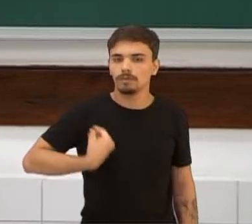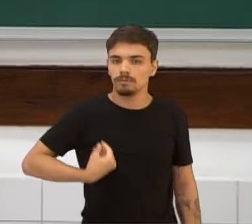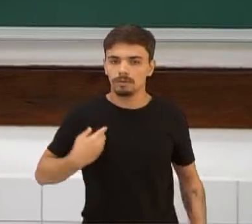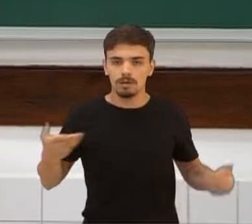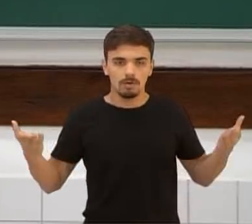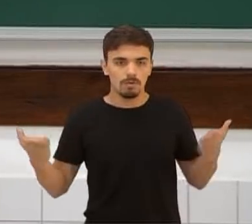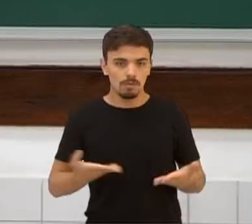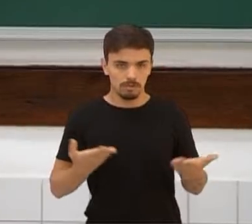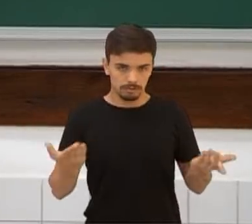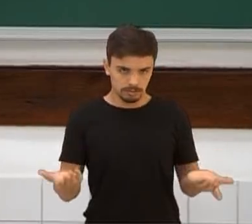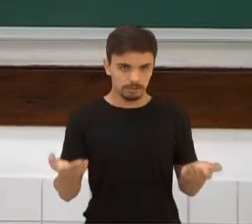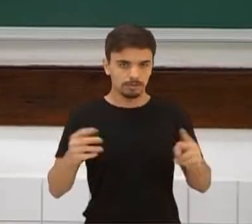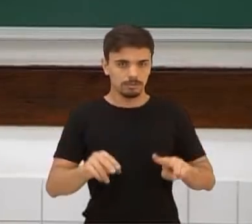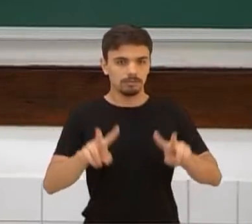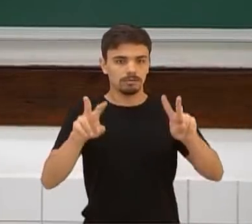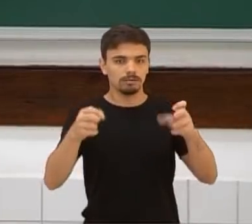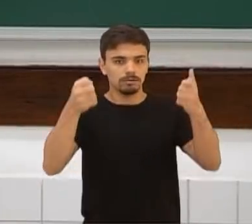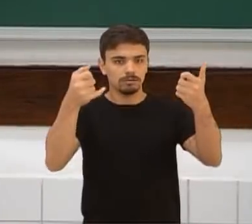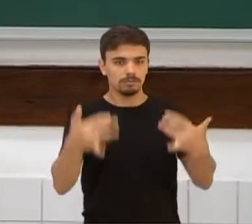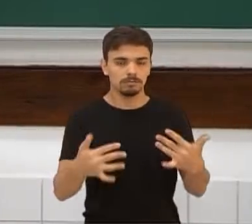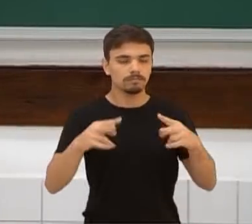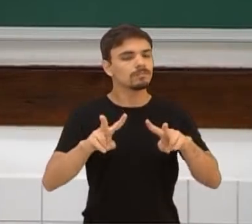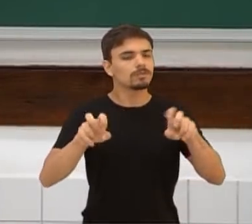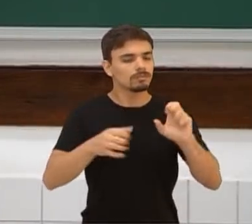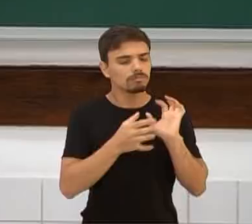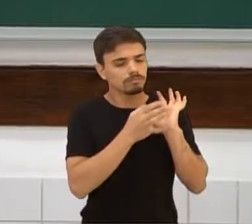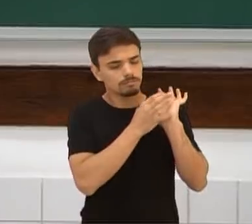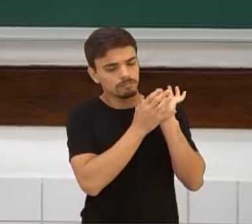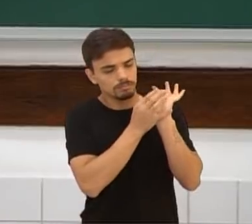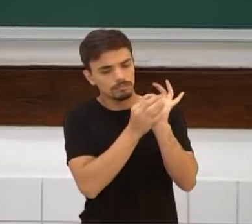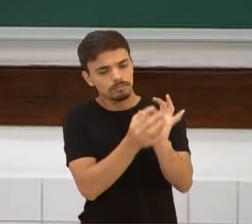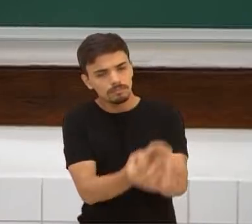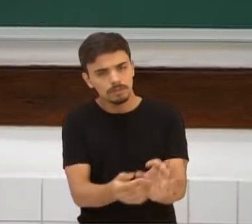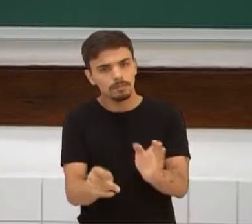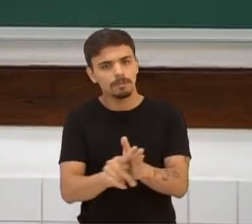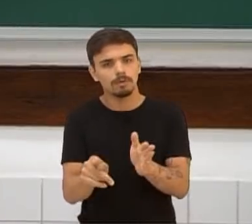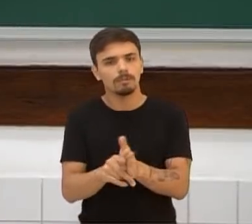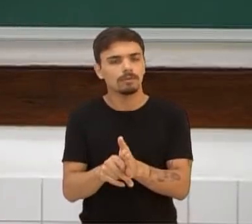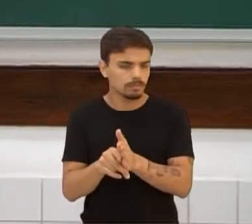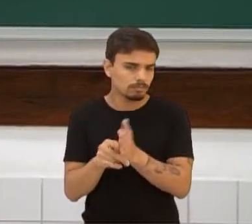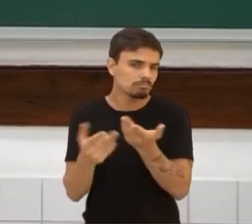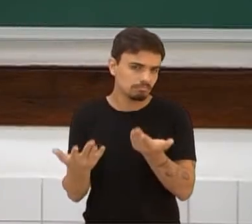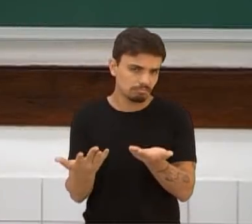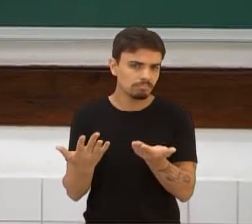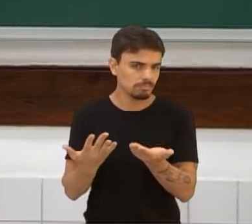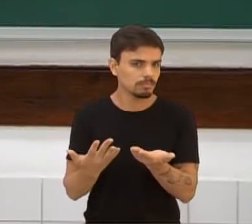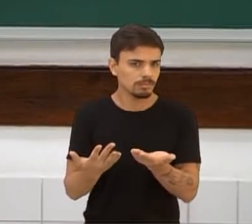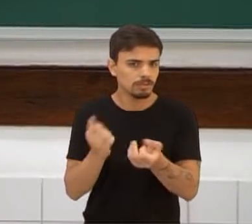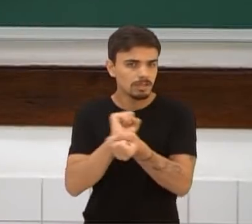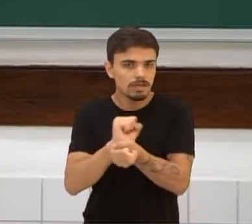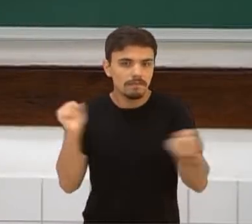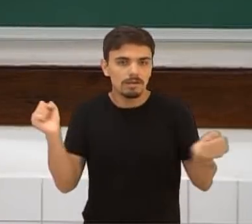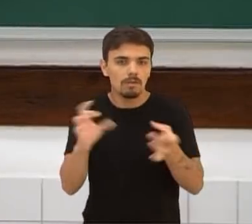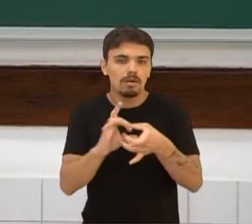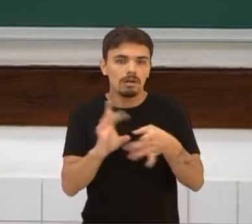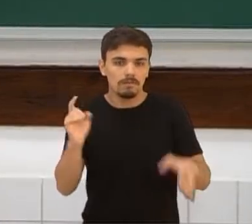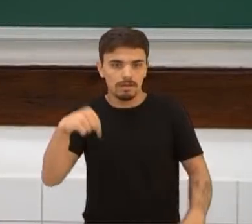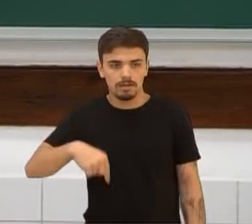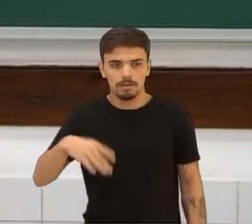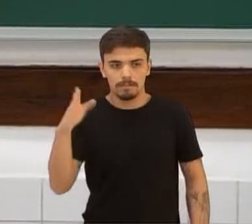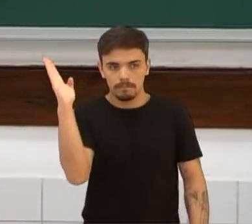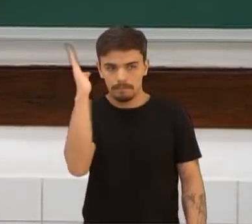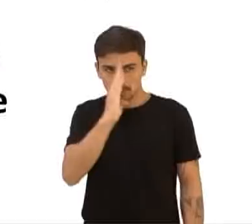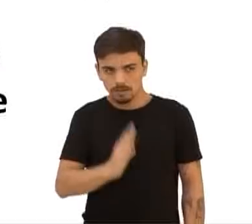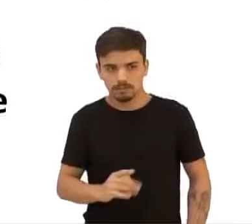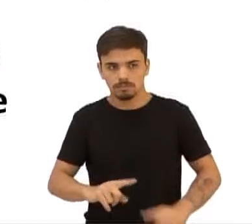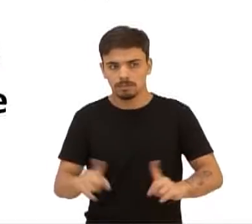hoje, né? Quando nós falamos de todo esse contexto de escravidão, de processo de libertação dos escravizados no país.